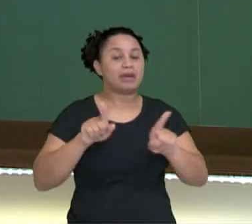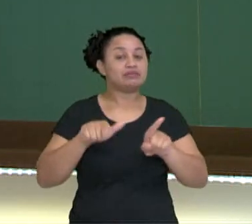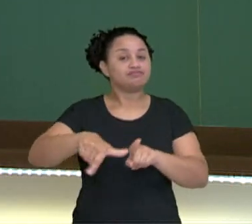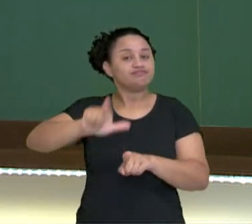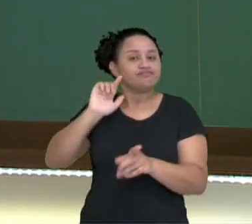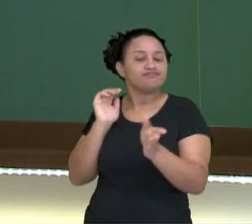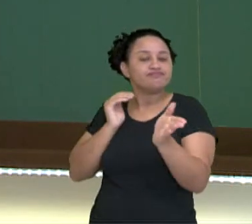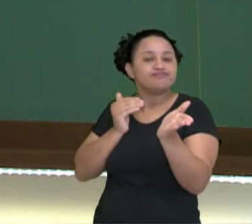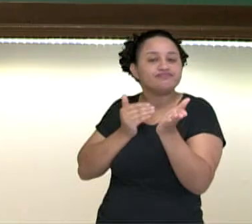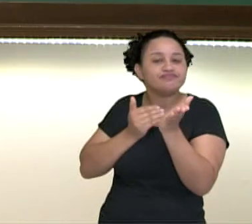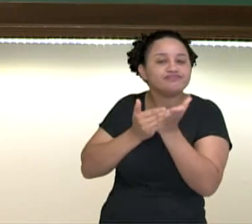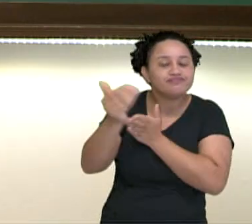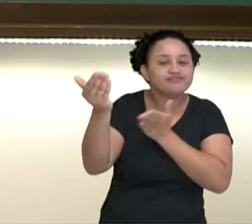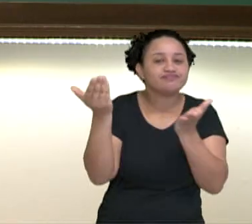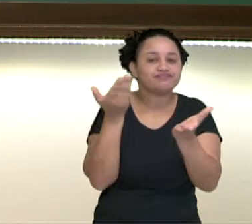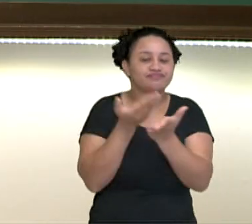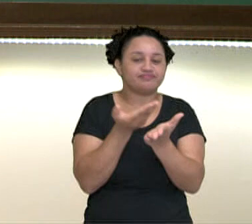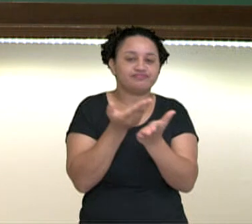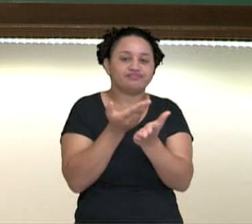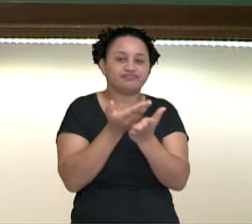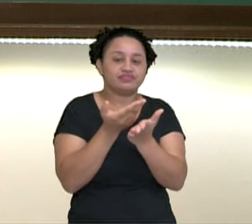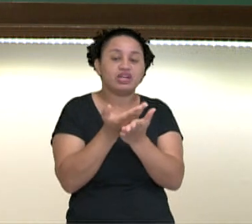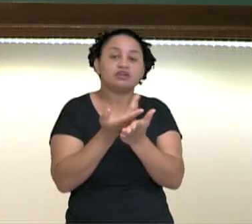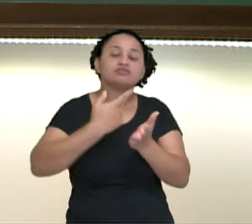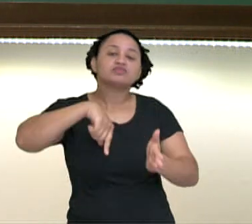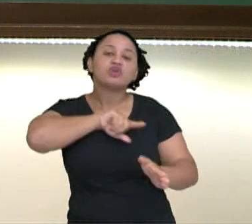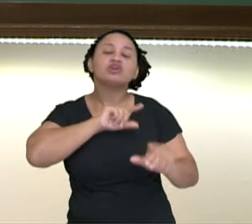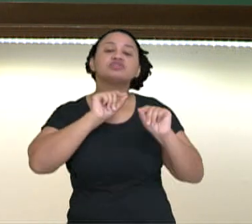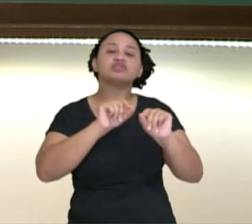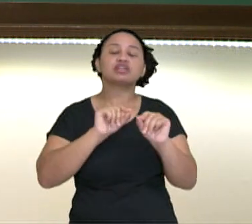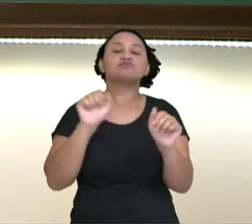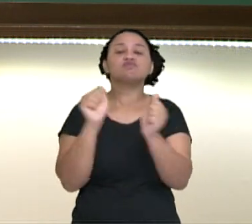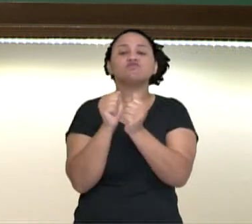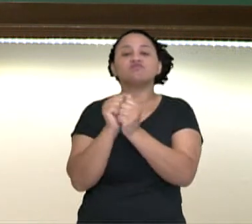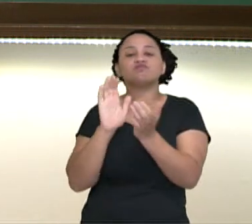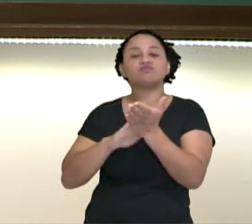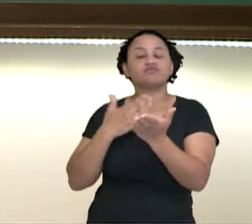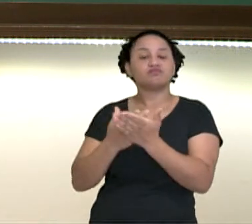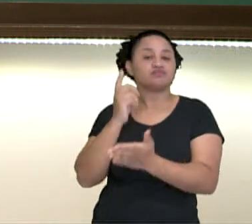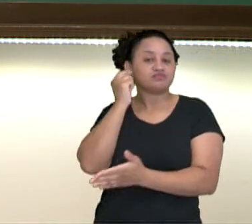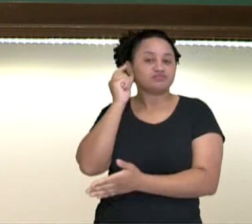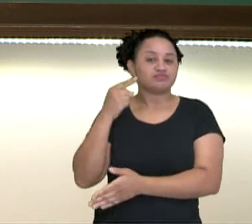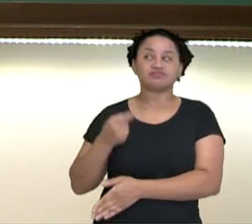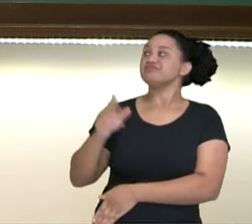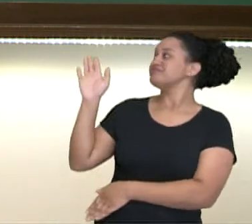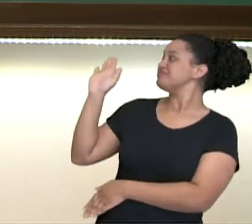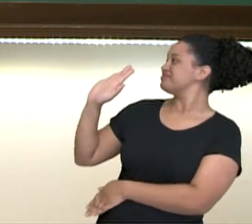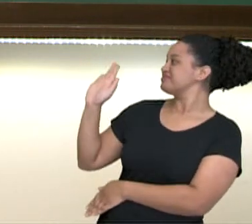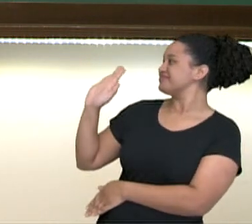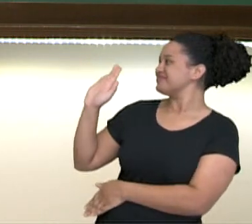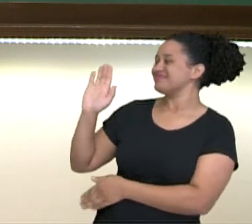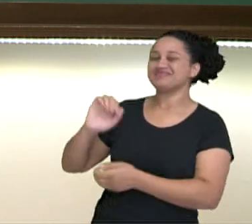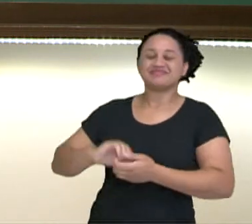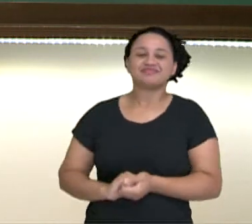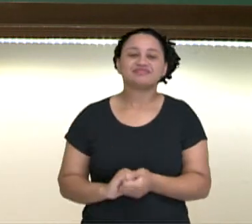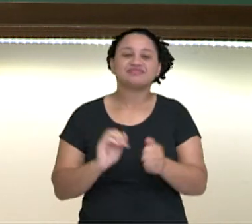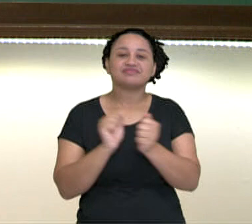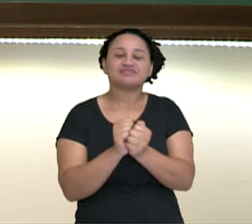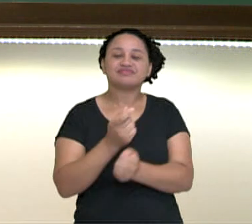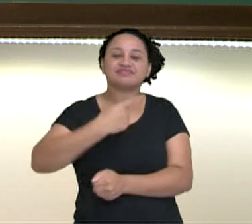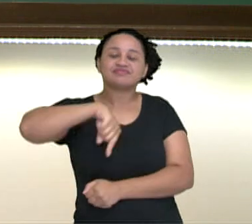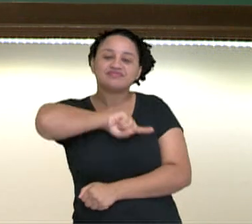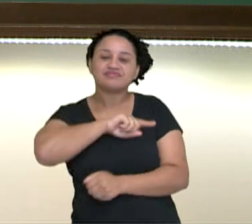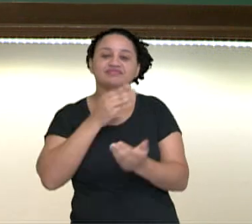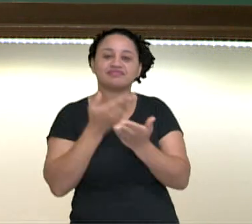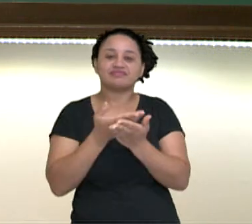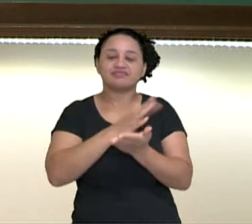gente começar a nossa aula, nós estamos aqui com a intérprete, a Jéssica, que vai ficar com a gente toda